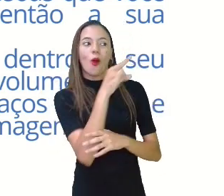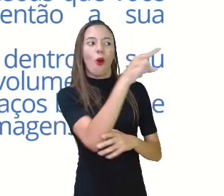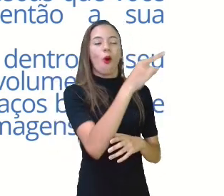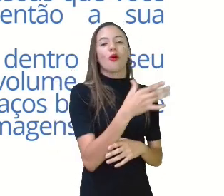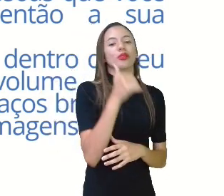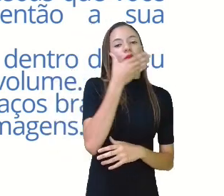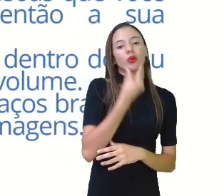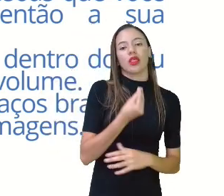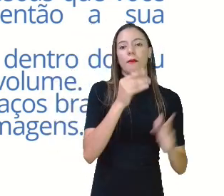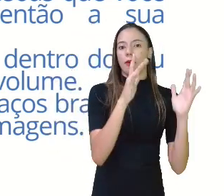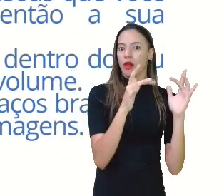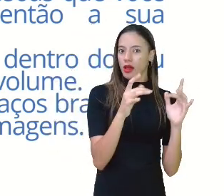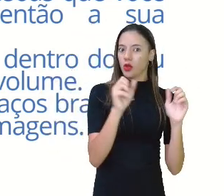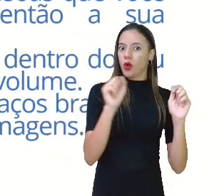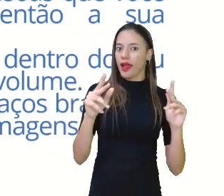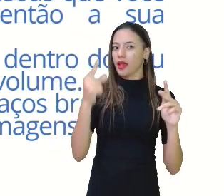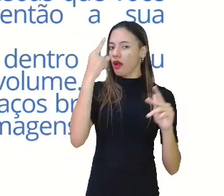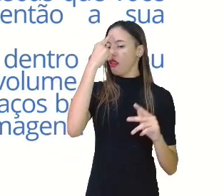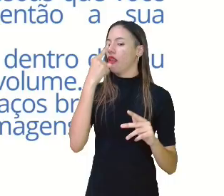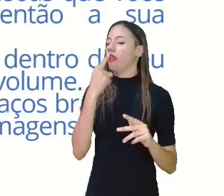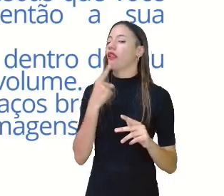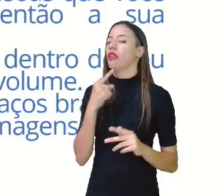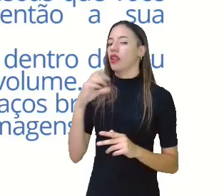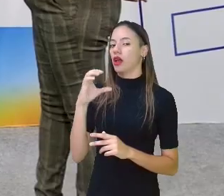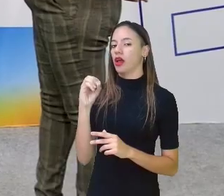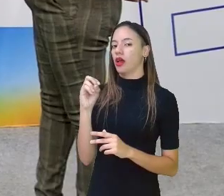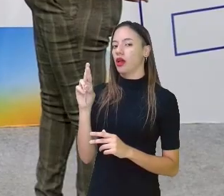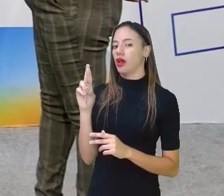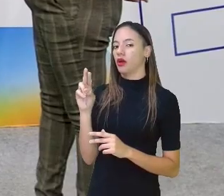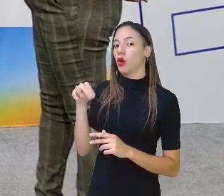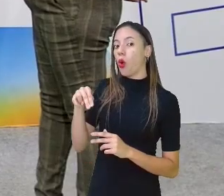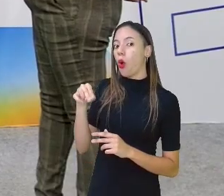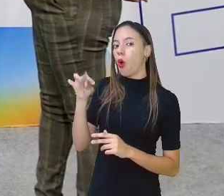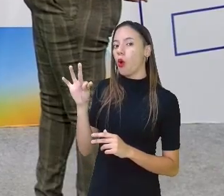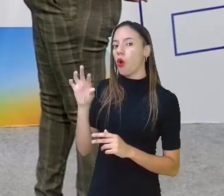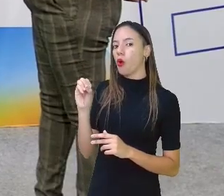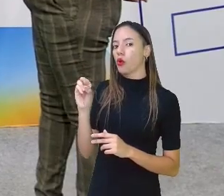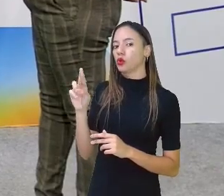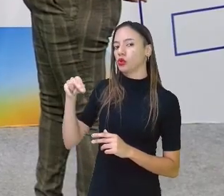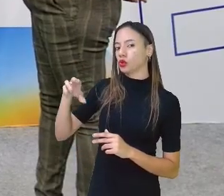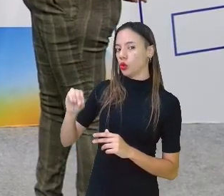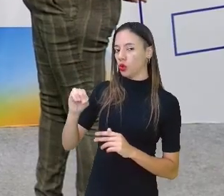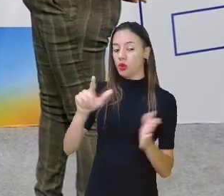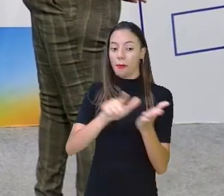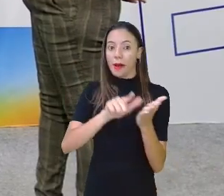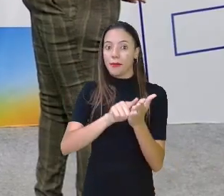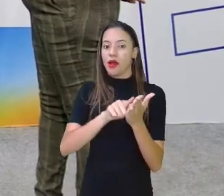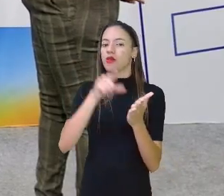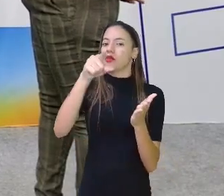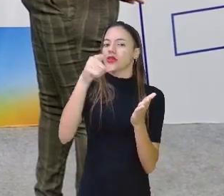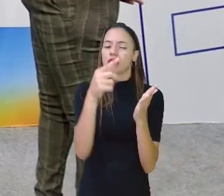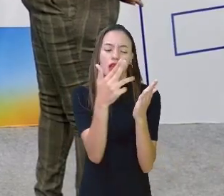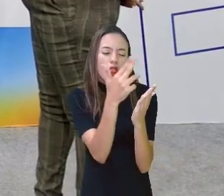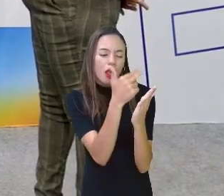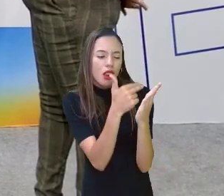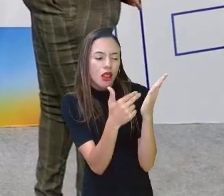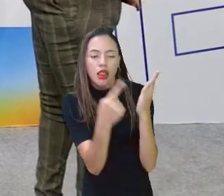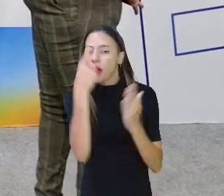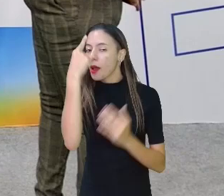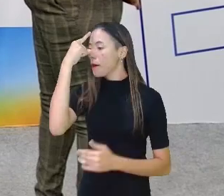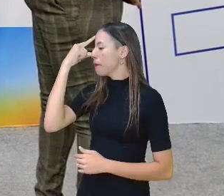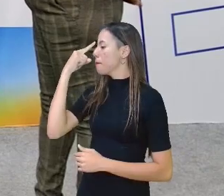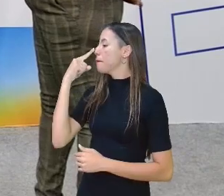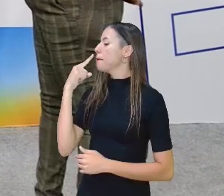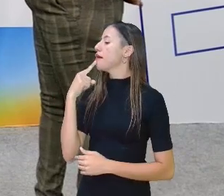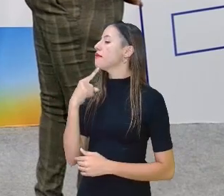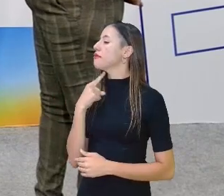O contorno. Então, nesse papel, você vai ter que prestar atenção, fazer realmente, né, todo o perfil. No meu